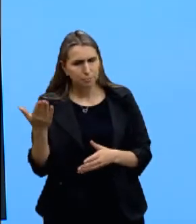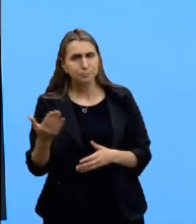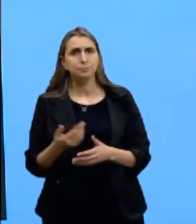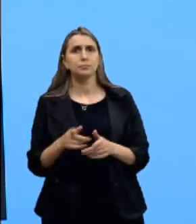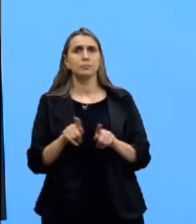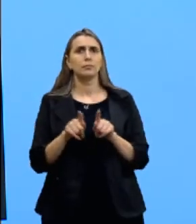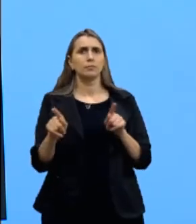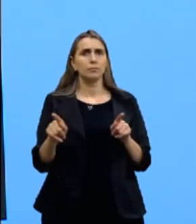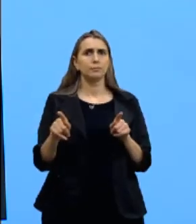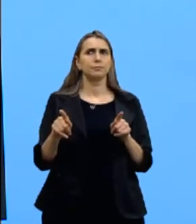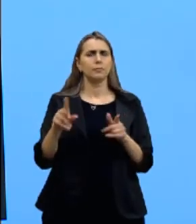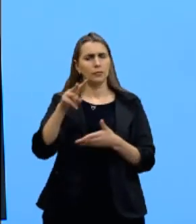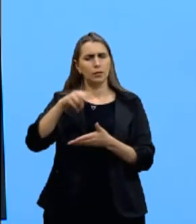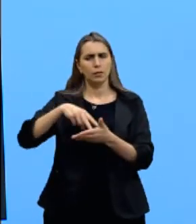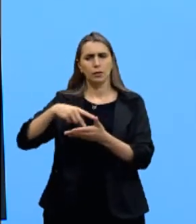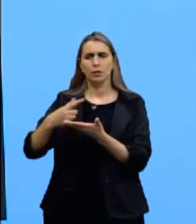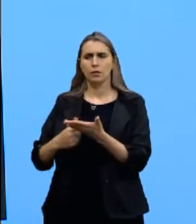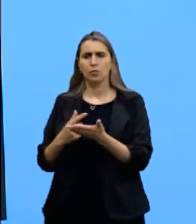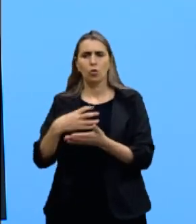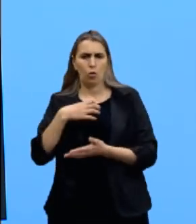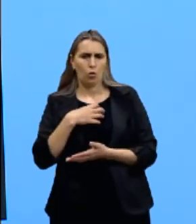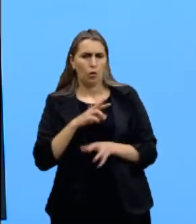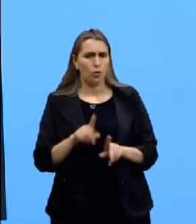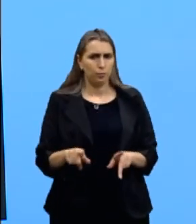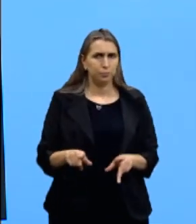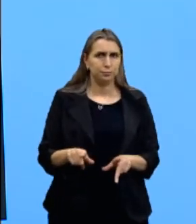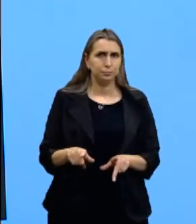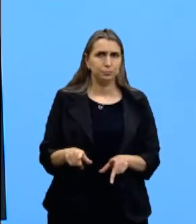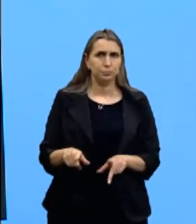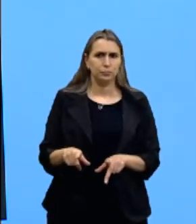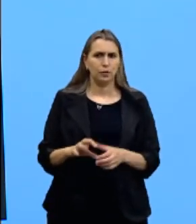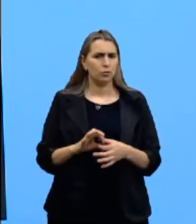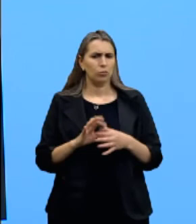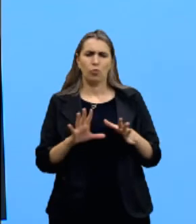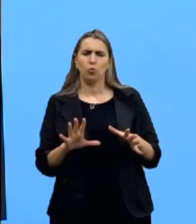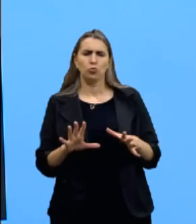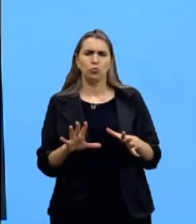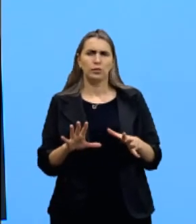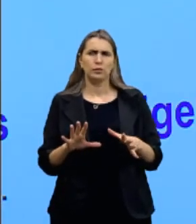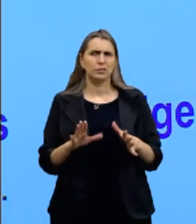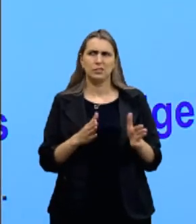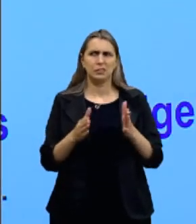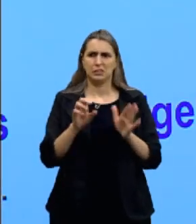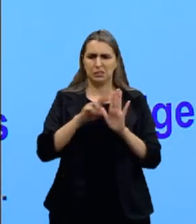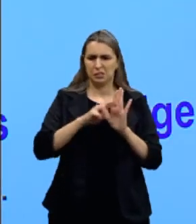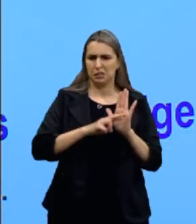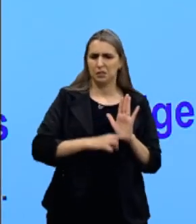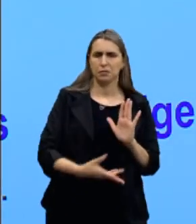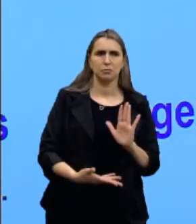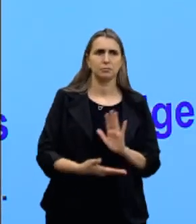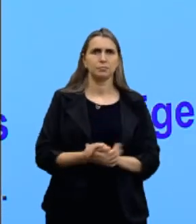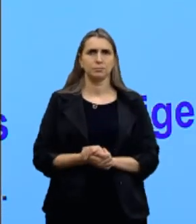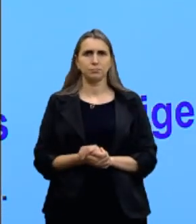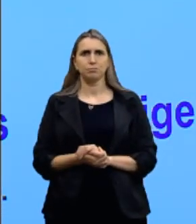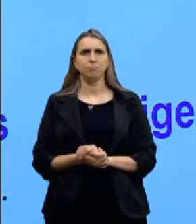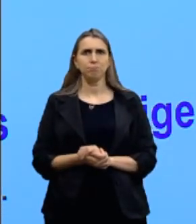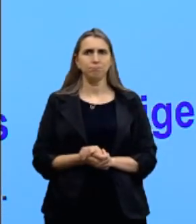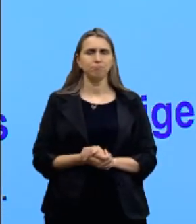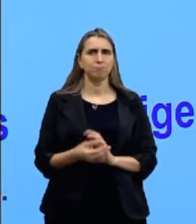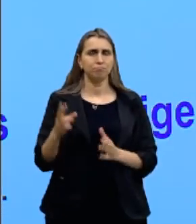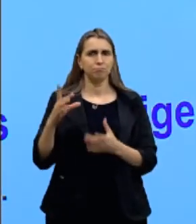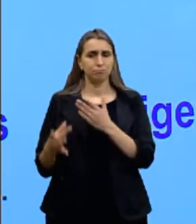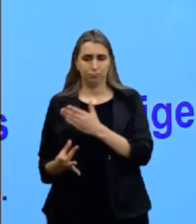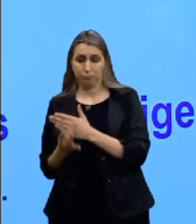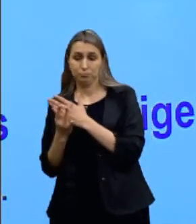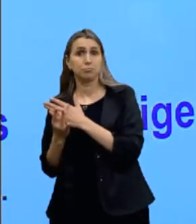disso mas dá para gente ler as obras também de uma forma diferente né solto dessas amarras tá legal e o realismo